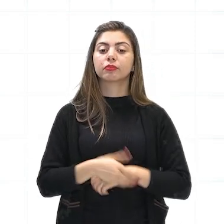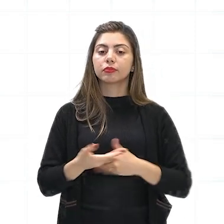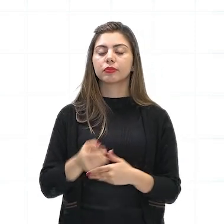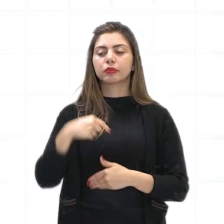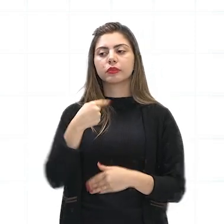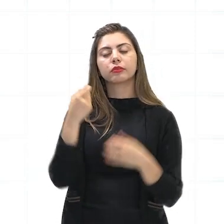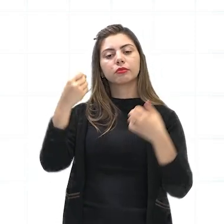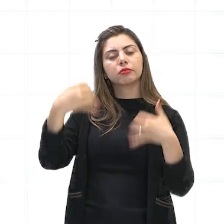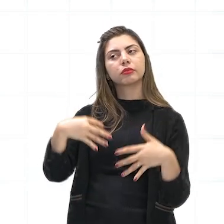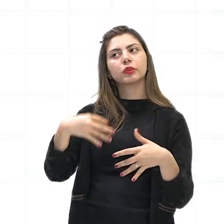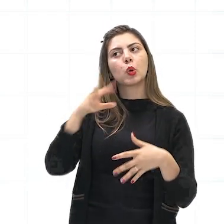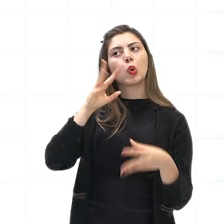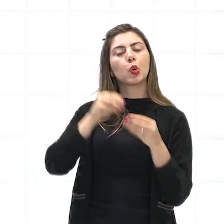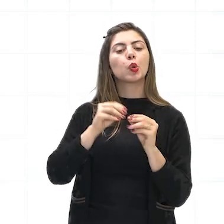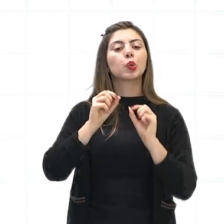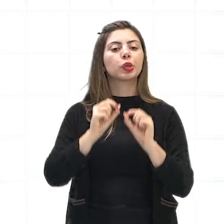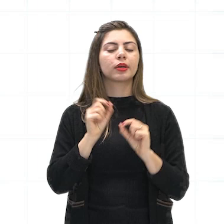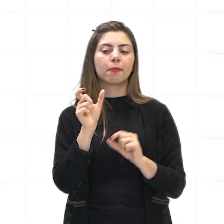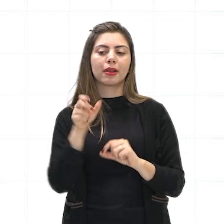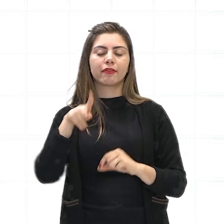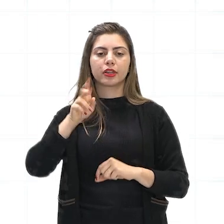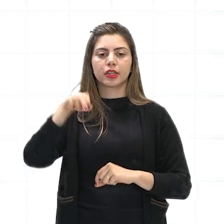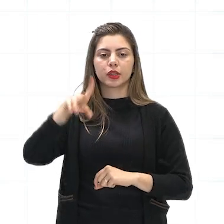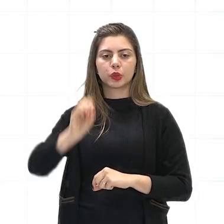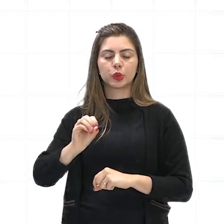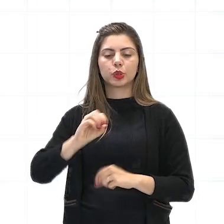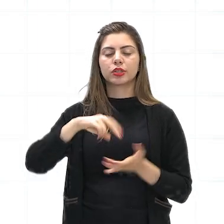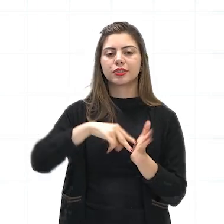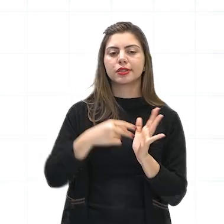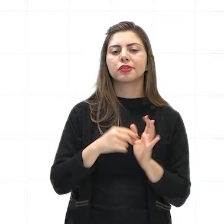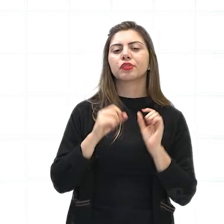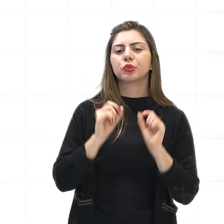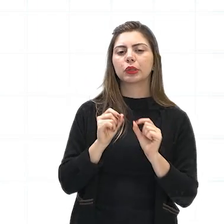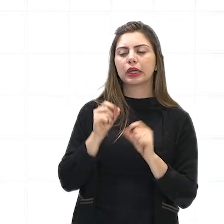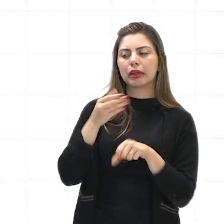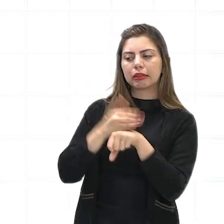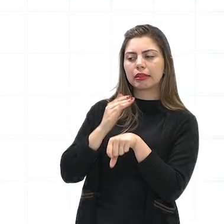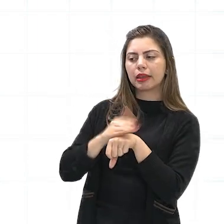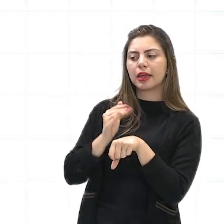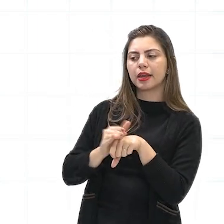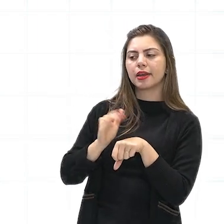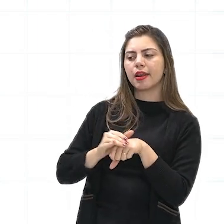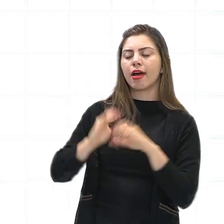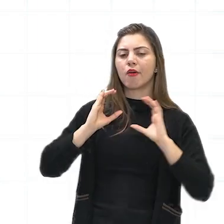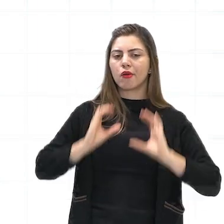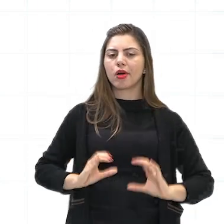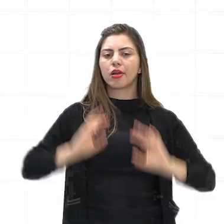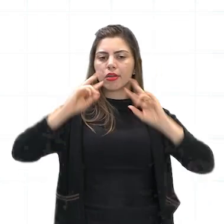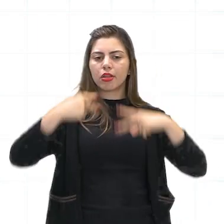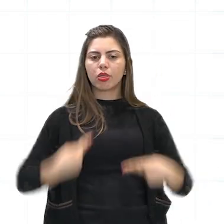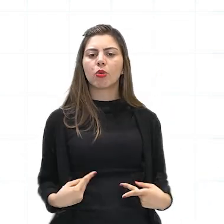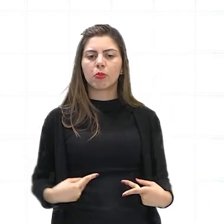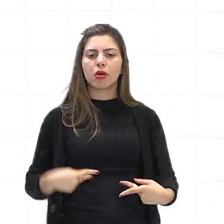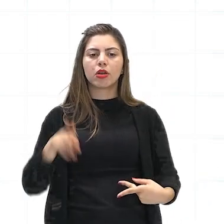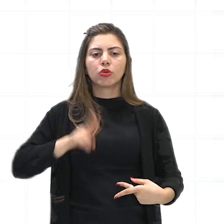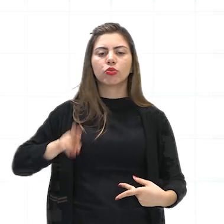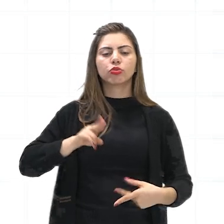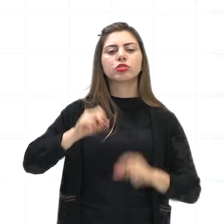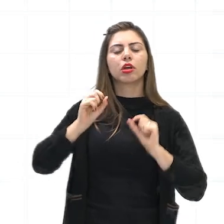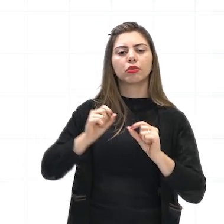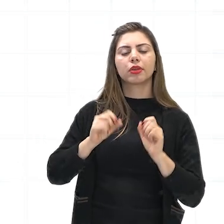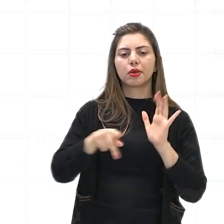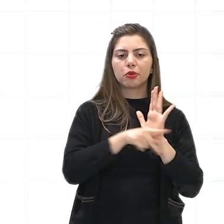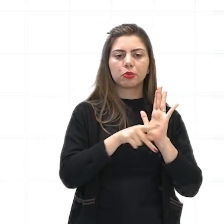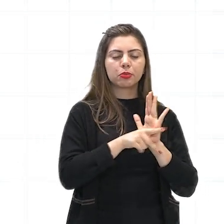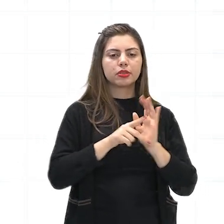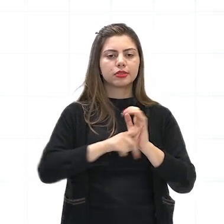que o Kendo significa disciplinar o caráter humano através da aplicação dos princípios